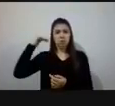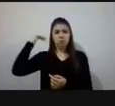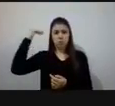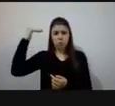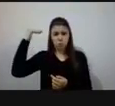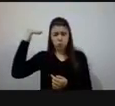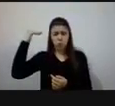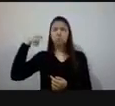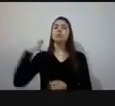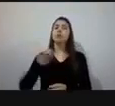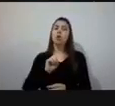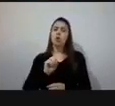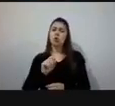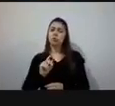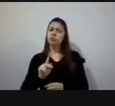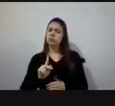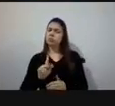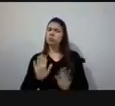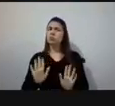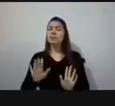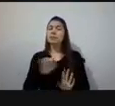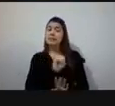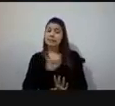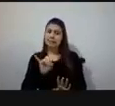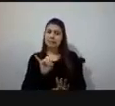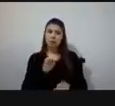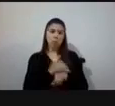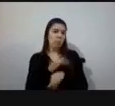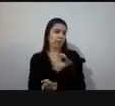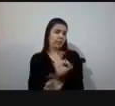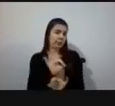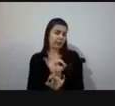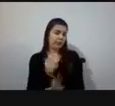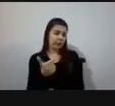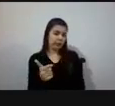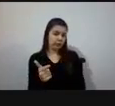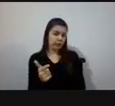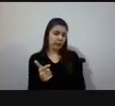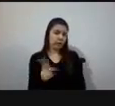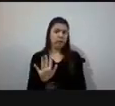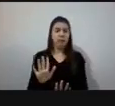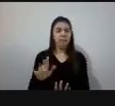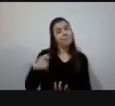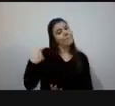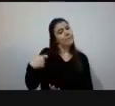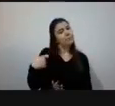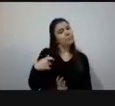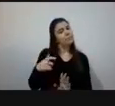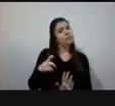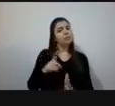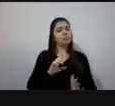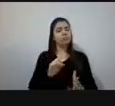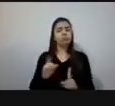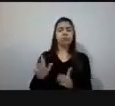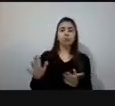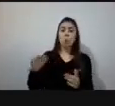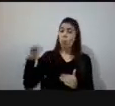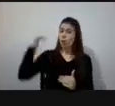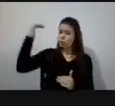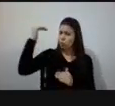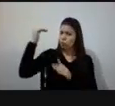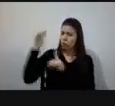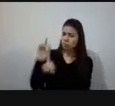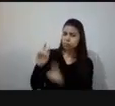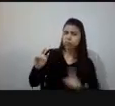casa, não pode a criança ter que ir para um abrigo, para uma casa lar, ou para uma casa de parente. Ela tem o quarto dela, ela tem os irmãos que